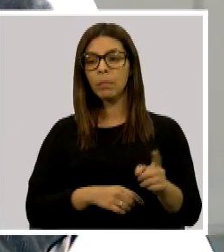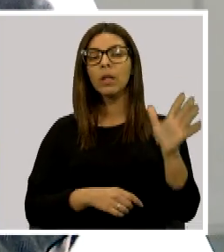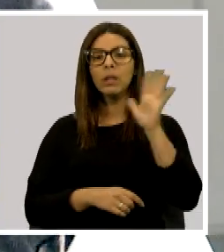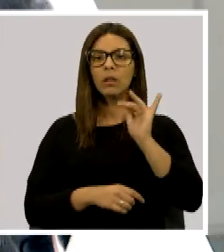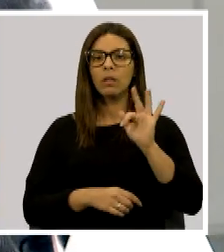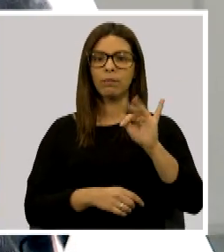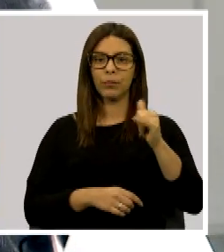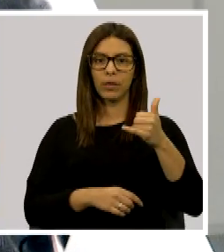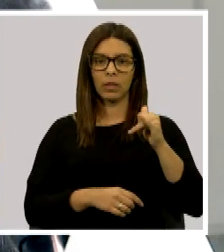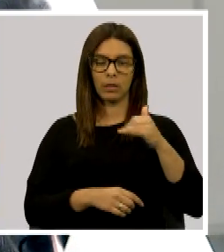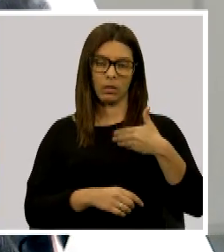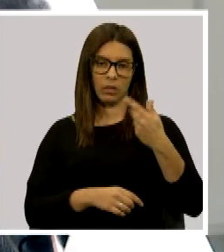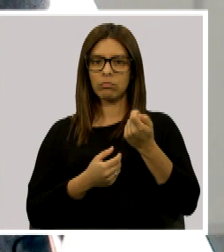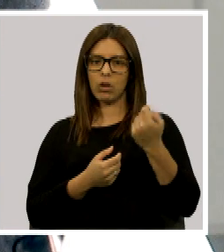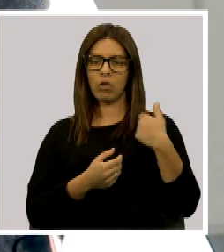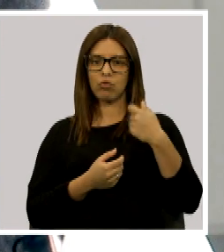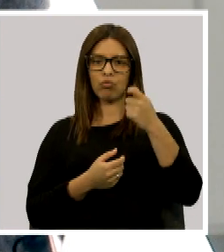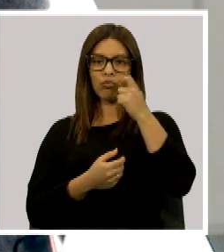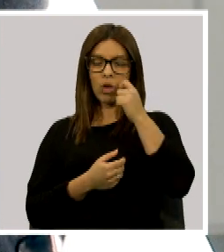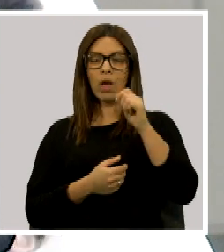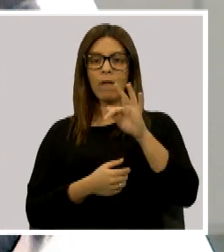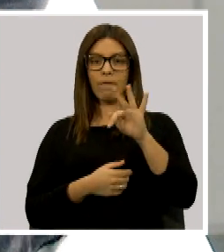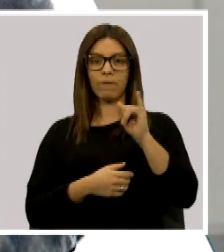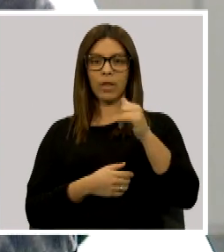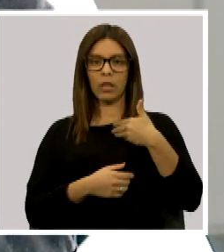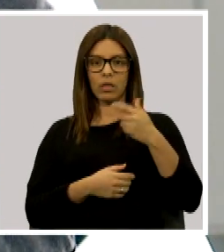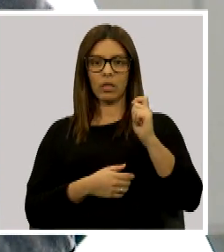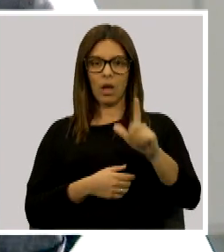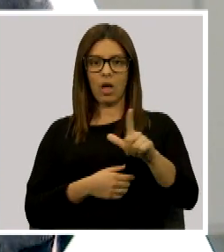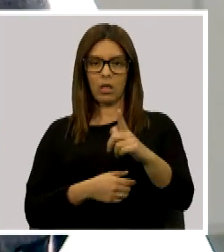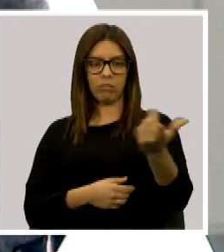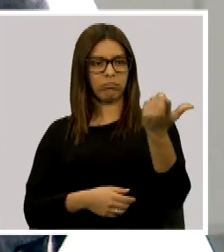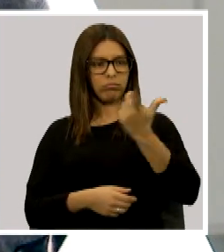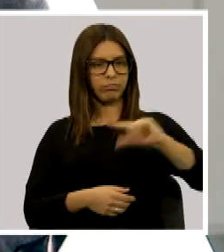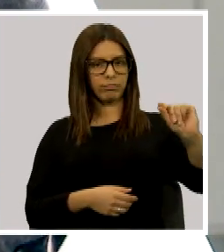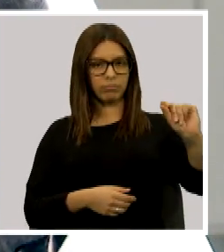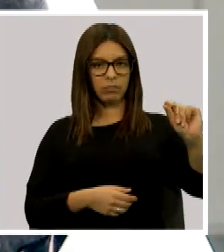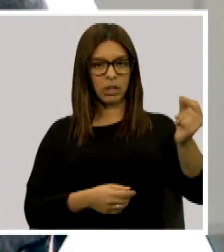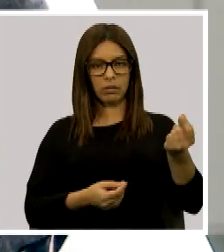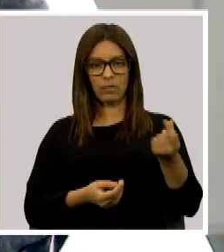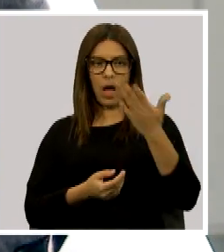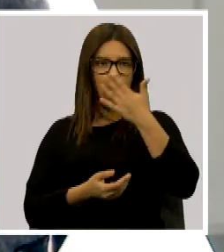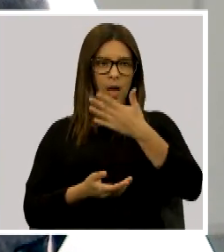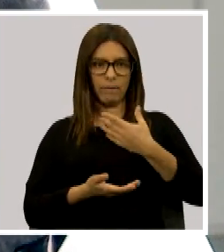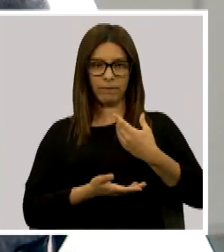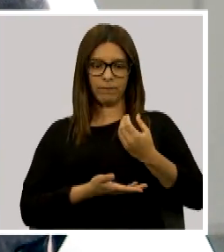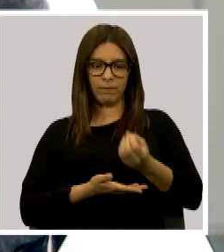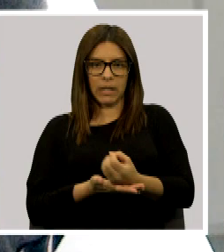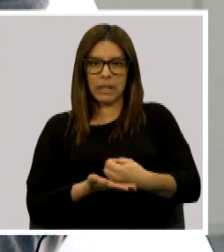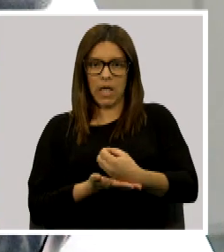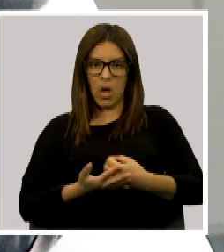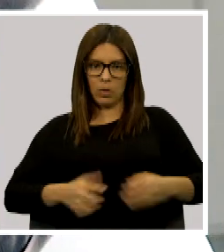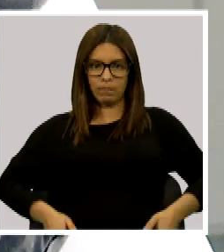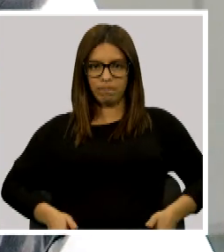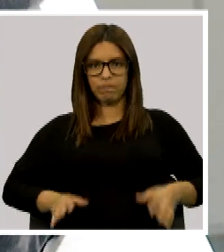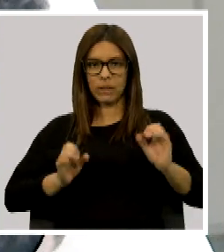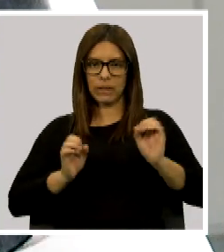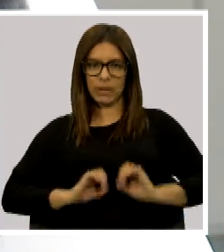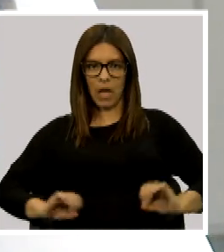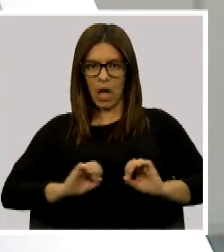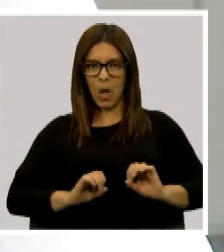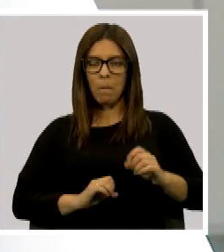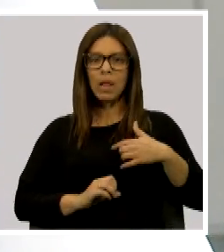No fim dos anos 50, chegou Fidel Castro e a Revolução Cubana. Era o líder guerrilheiro a tomar o poder. A queda definitiva da ditadura